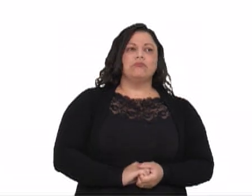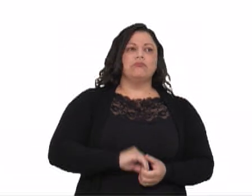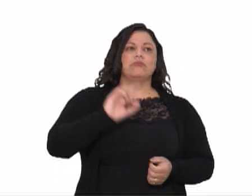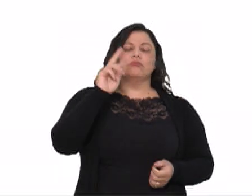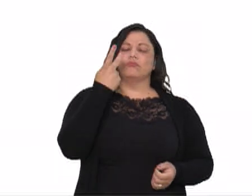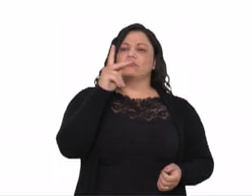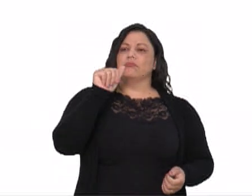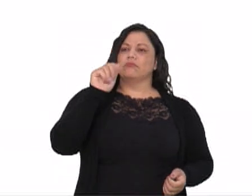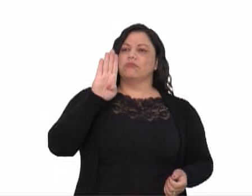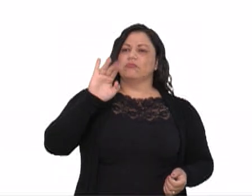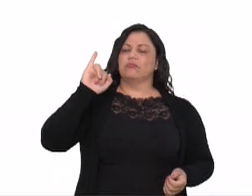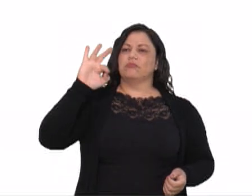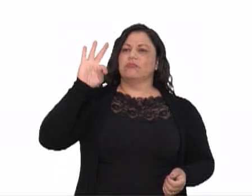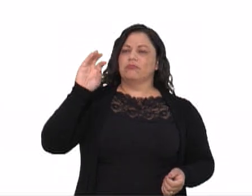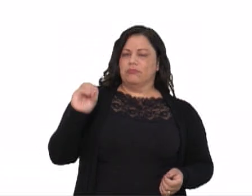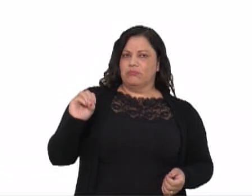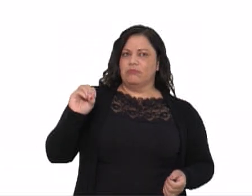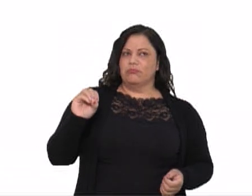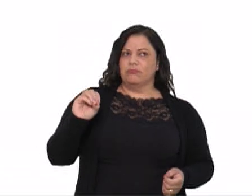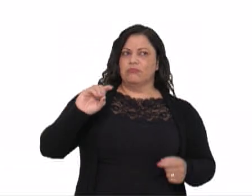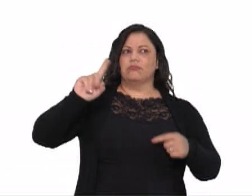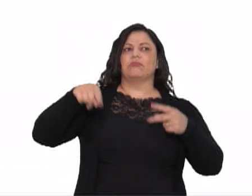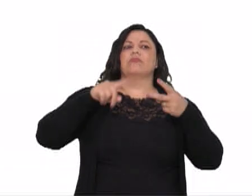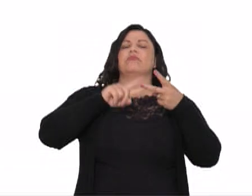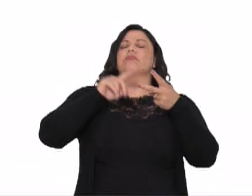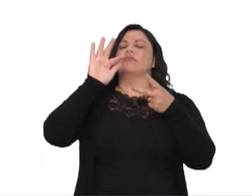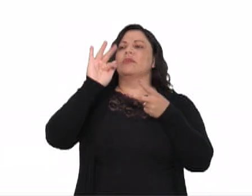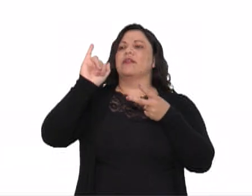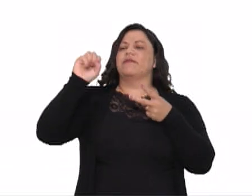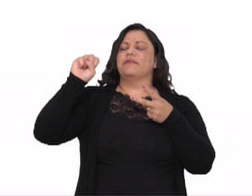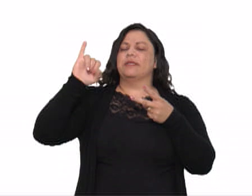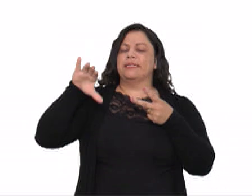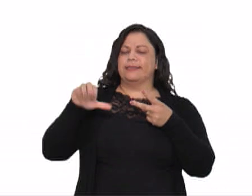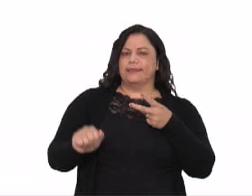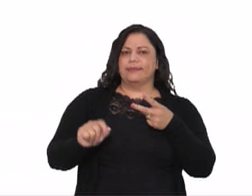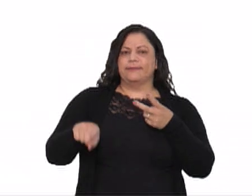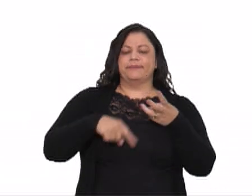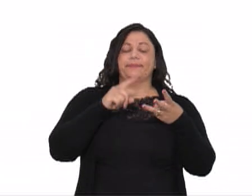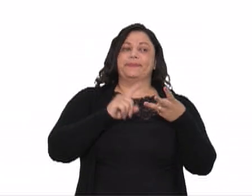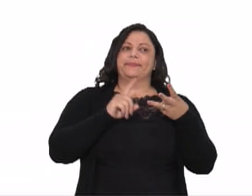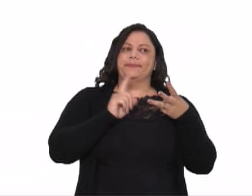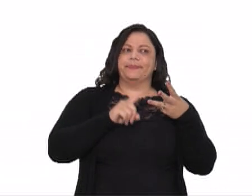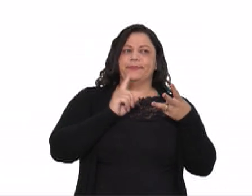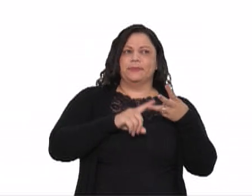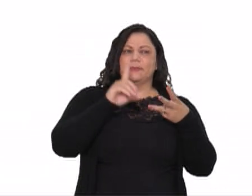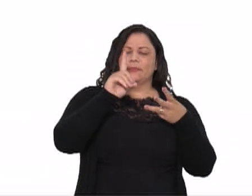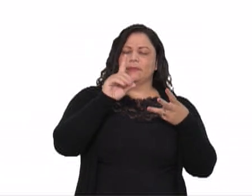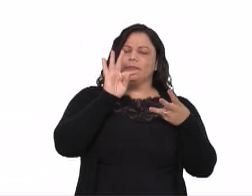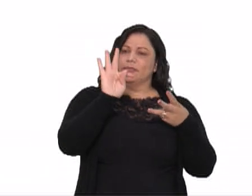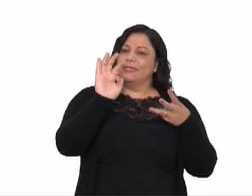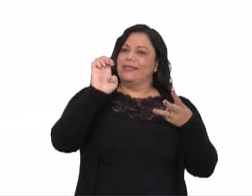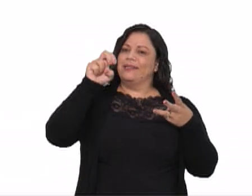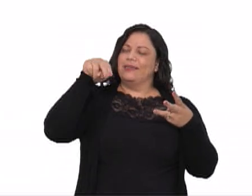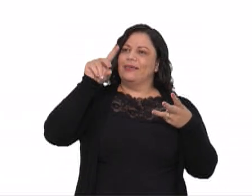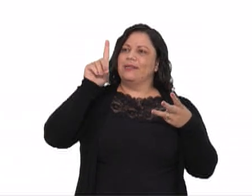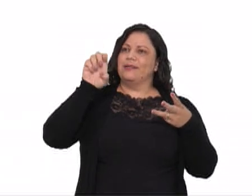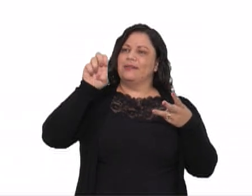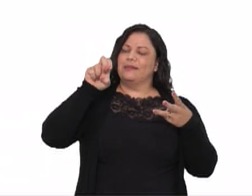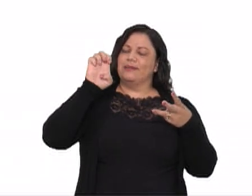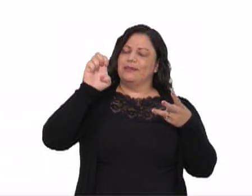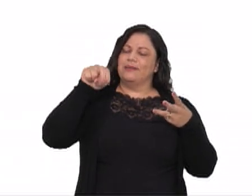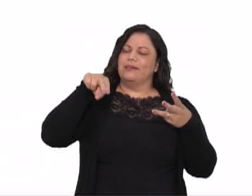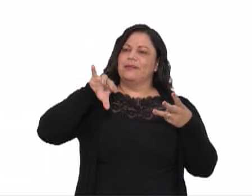Hábitos, né, tá no plural, e físicas. Tendências e diminuíram. E aí,